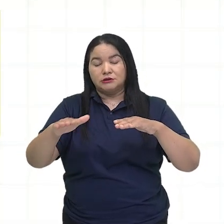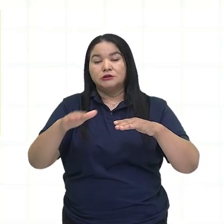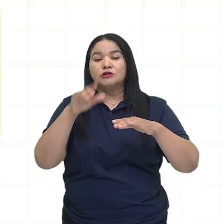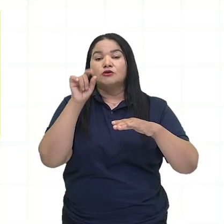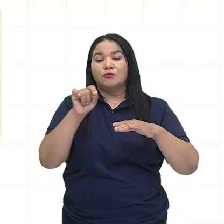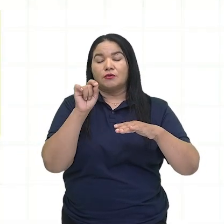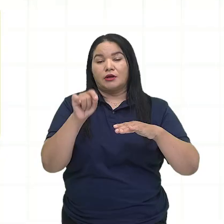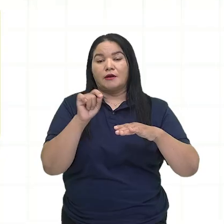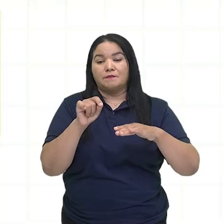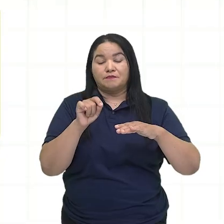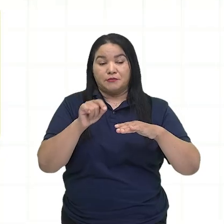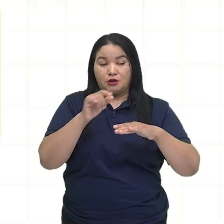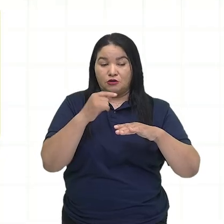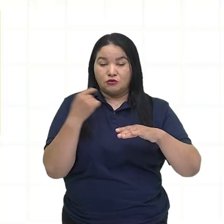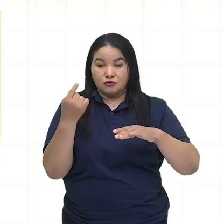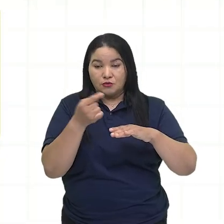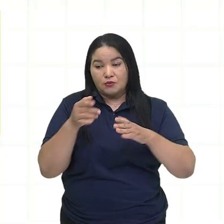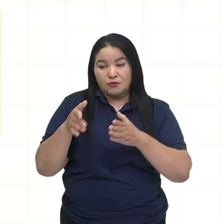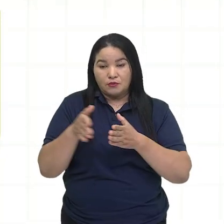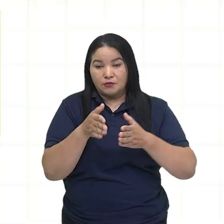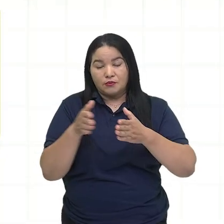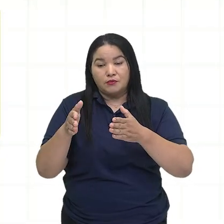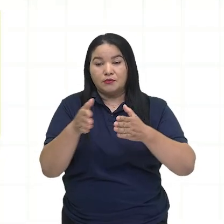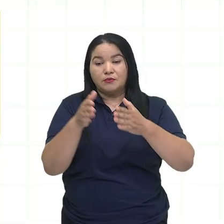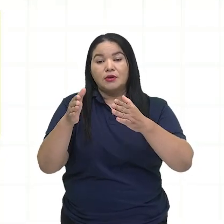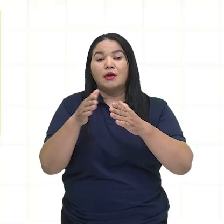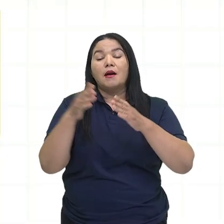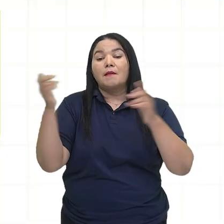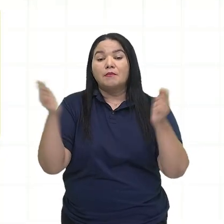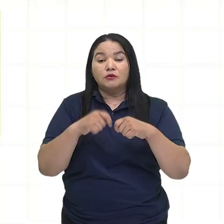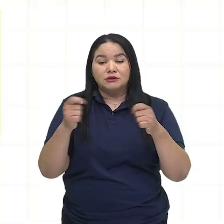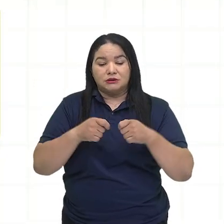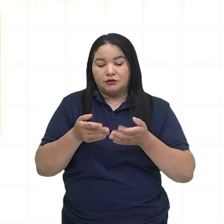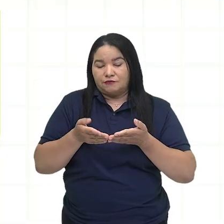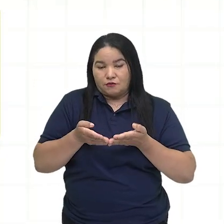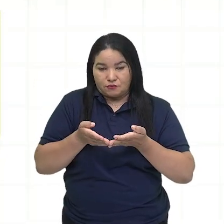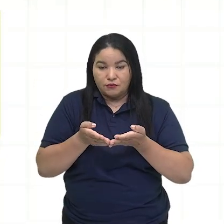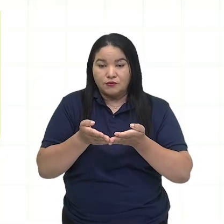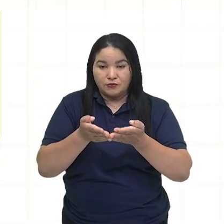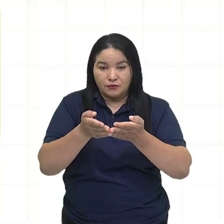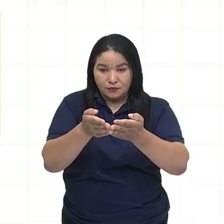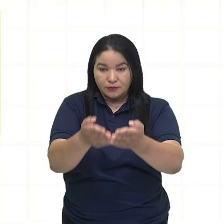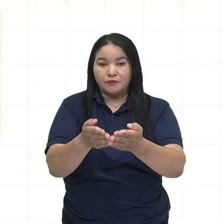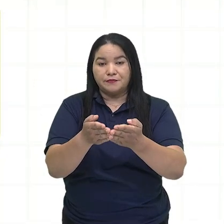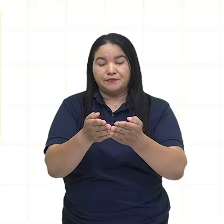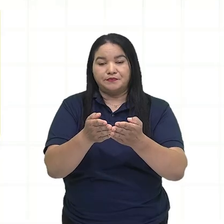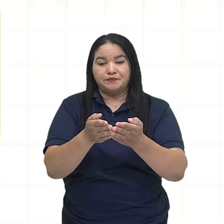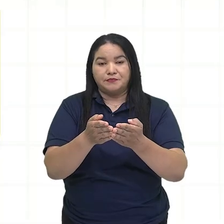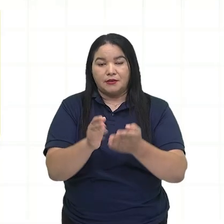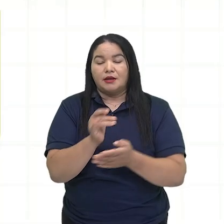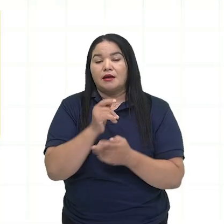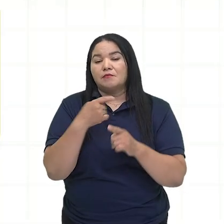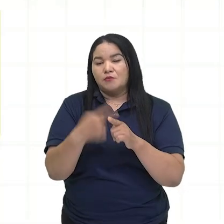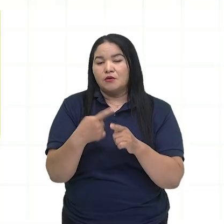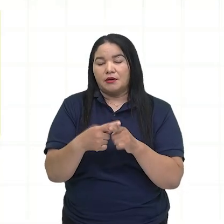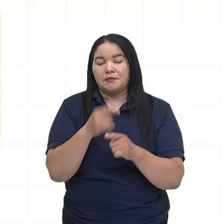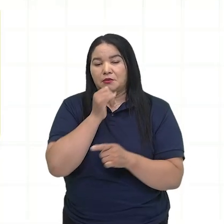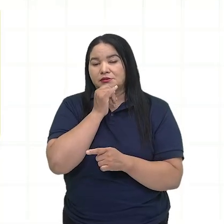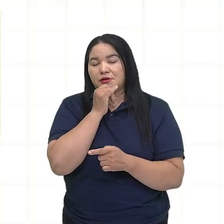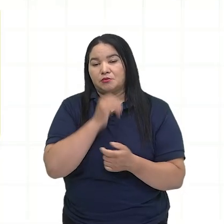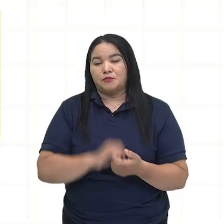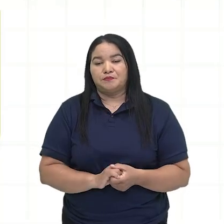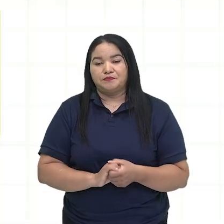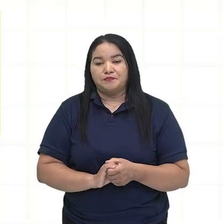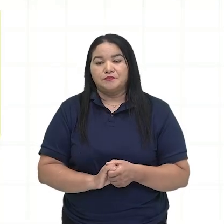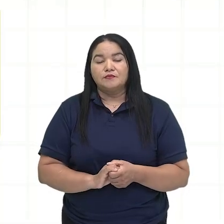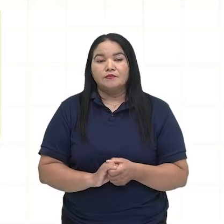faz com que esses nossos rios sejam navegáveis, certo? Porque, por exemplo, quando você